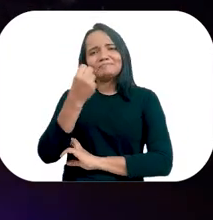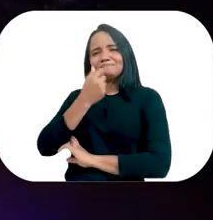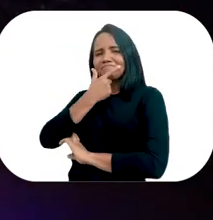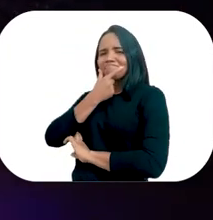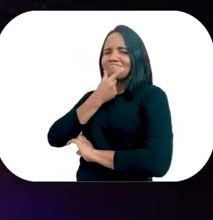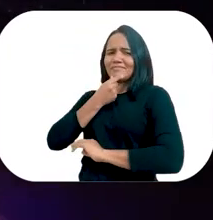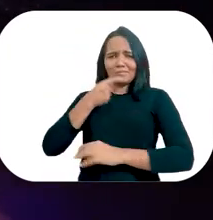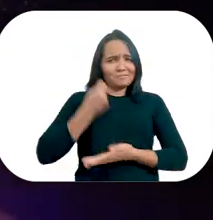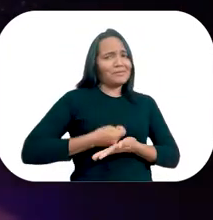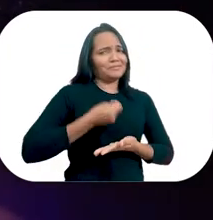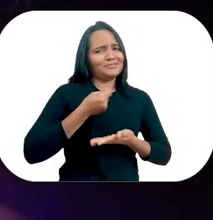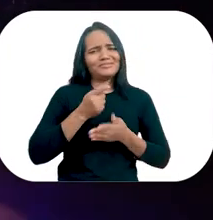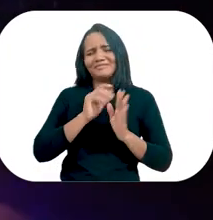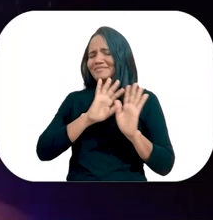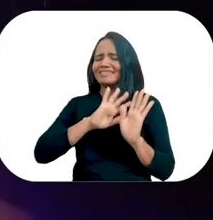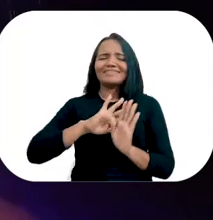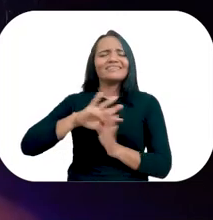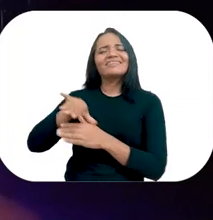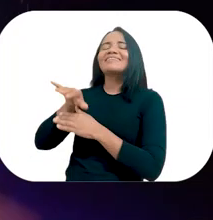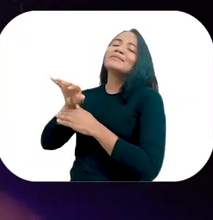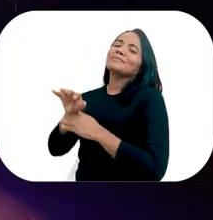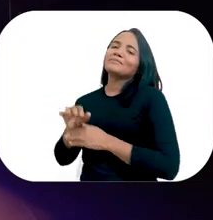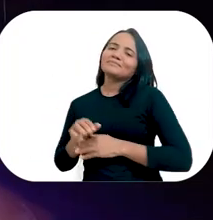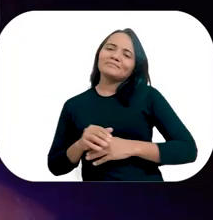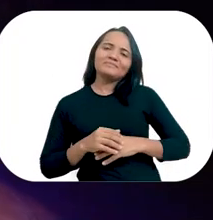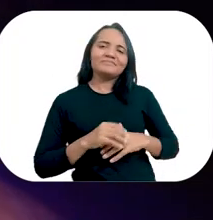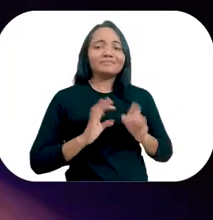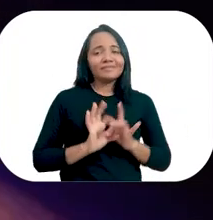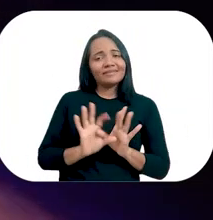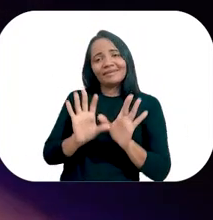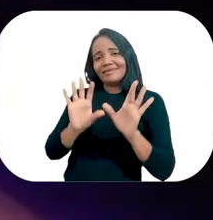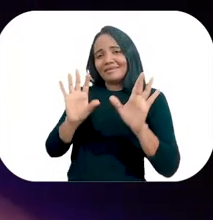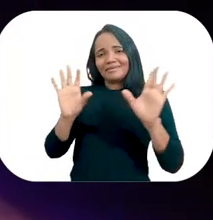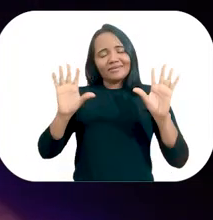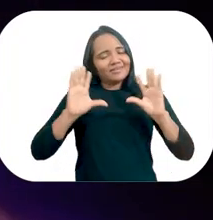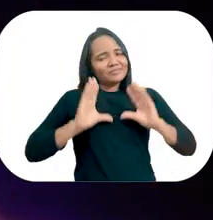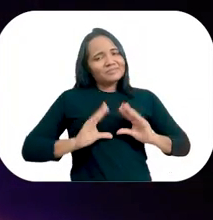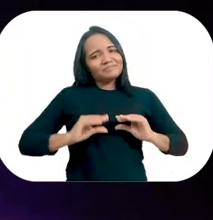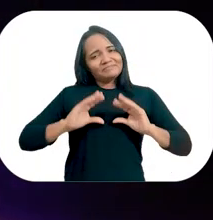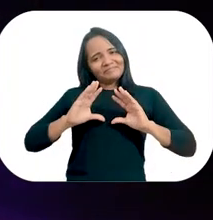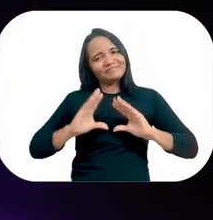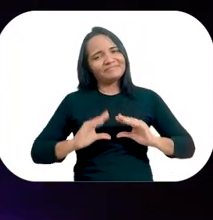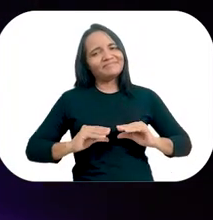querer. E o macho se solta, se larga,